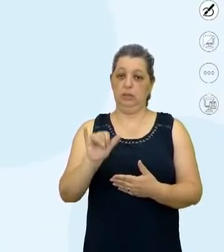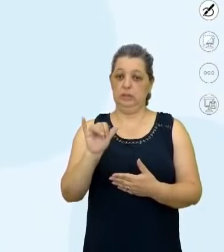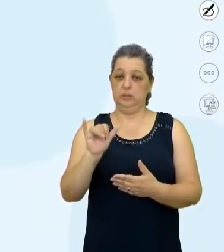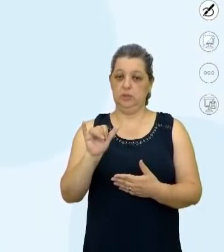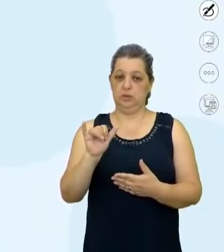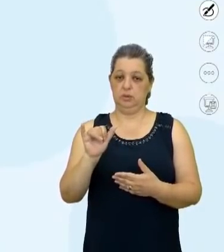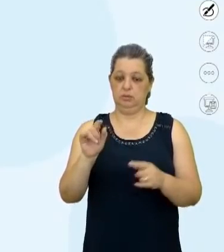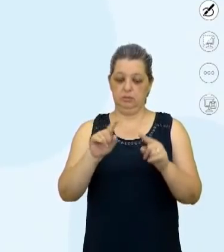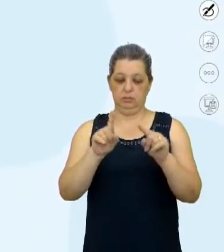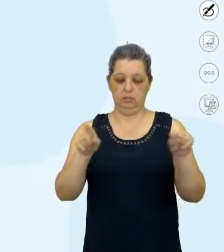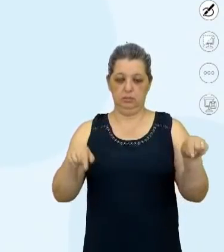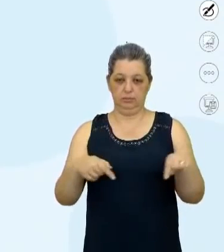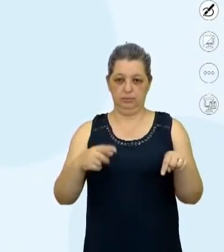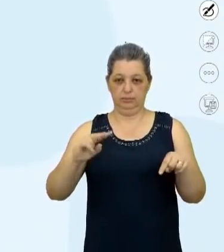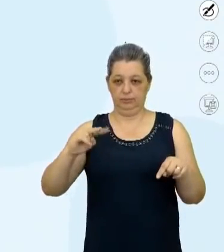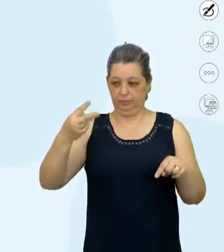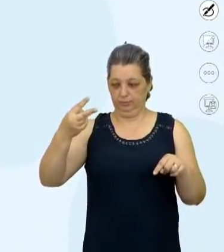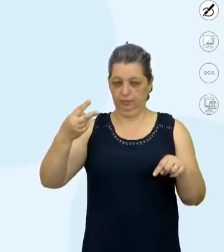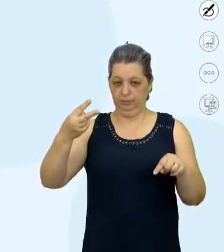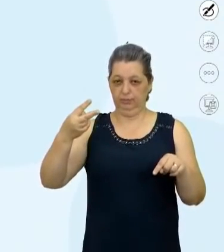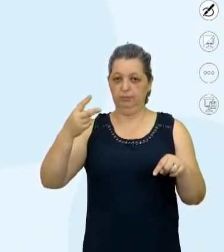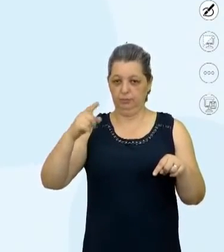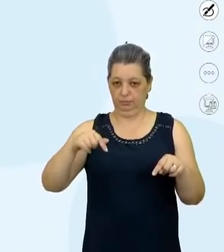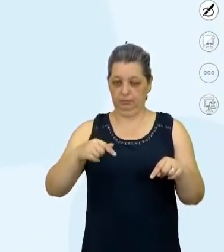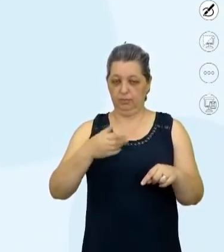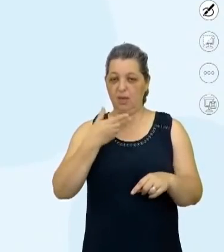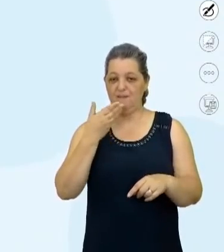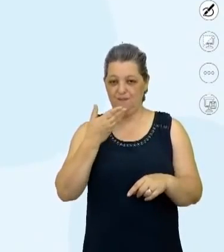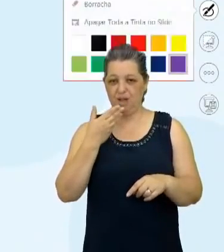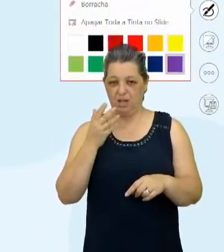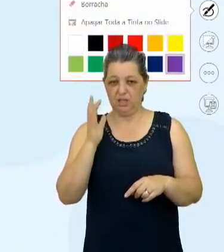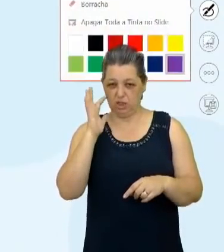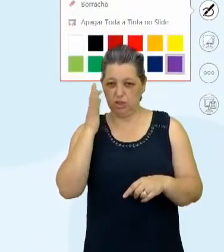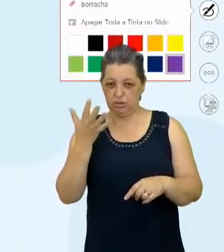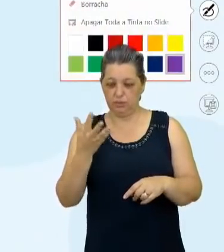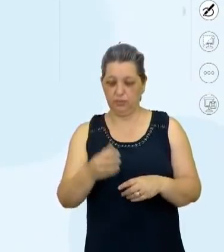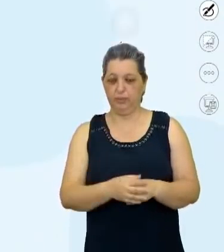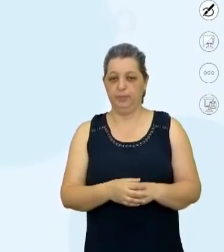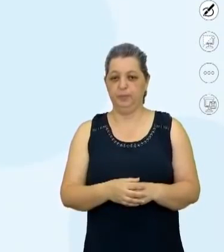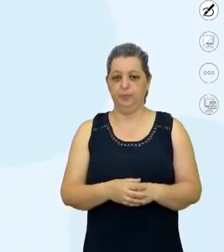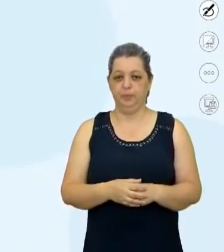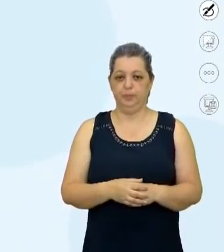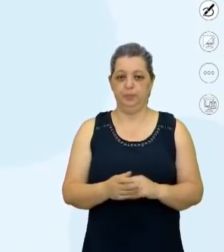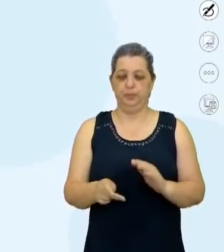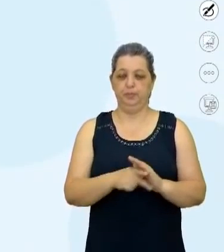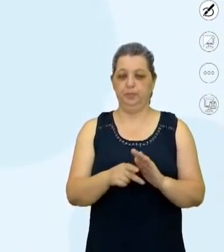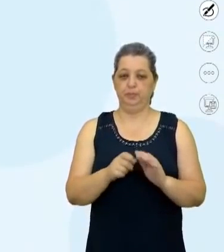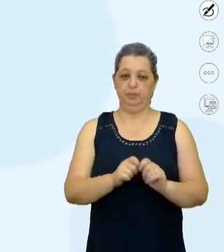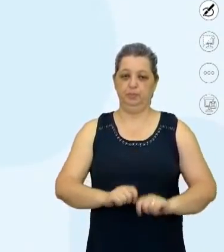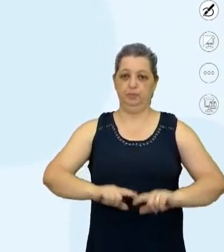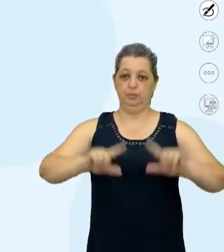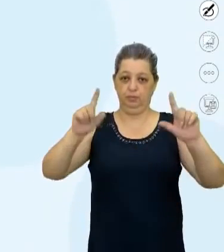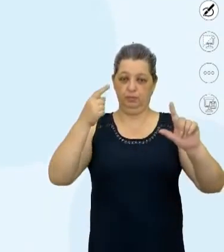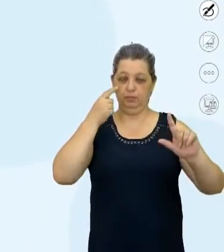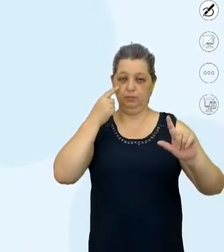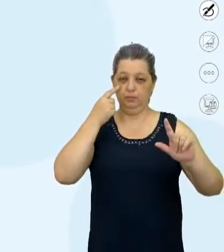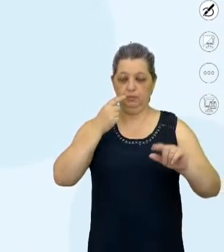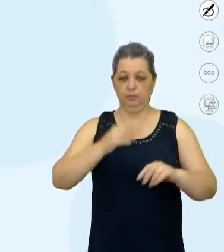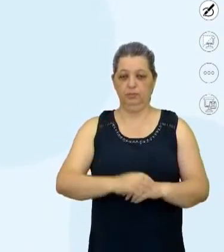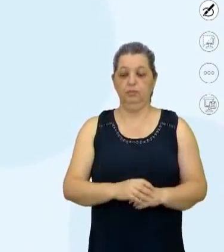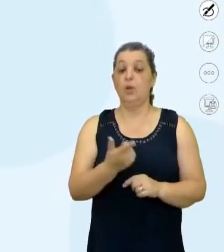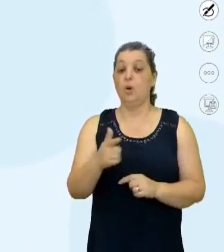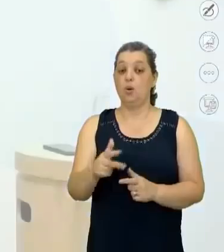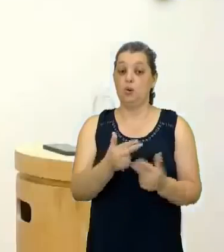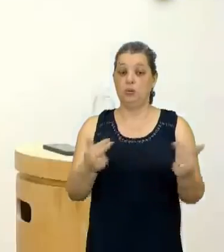um quadradinho perfeito, que é mais fácil de resolver aí, tá certo? Eu vou subir as animações para vocês. E outra coisa que eu quero